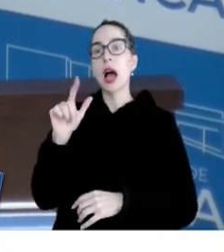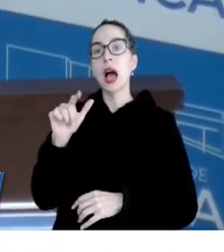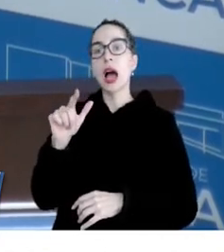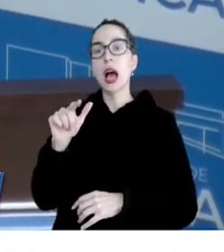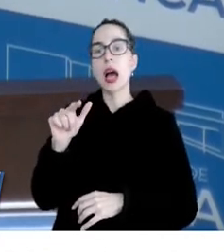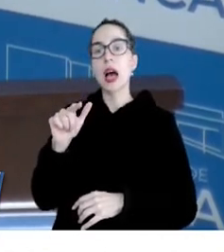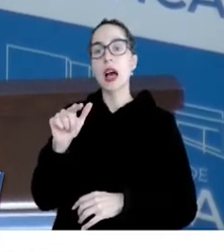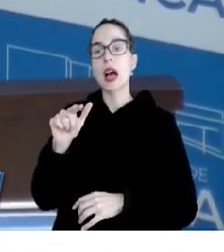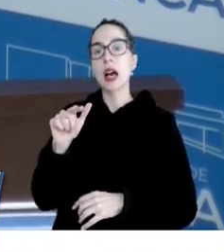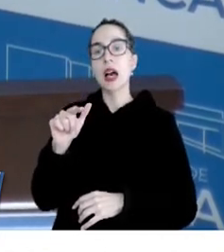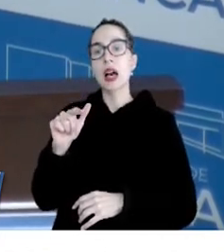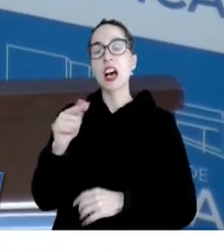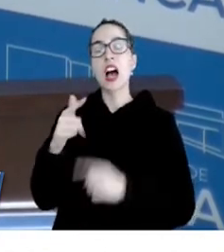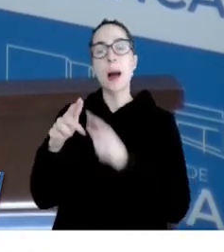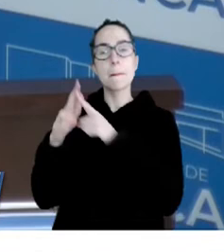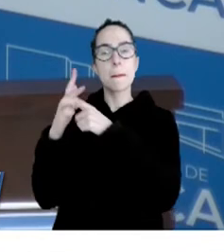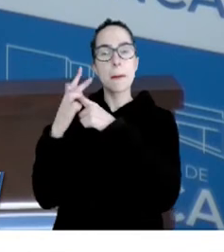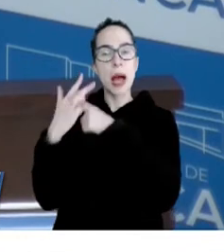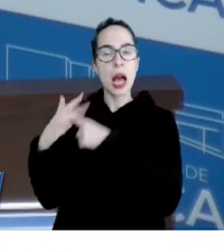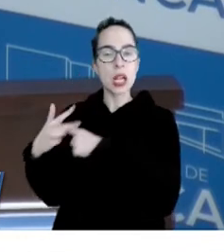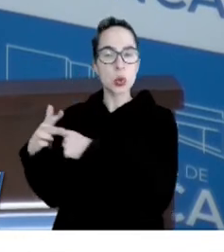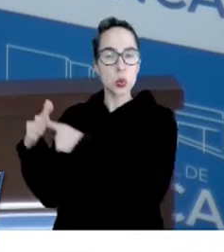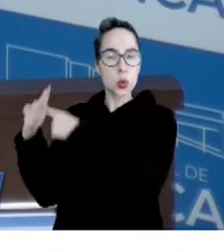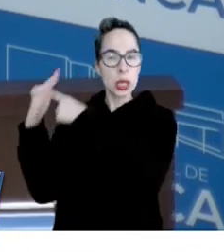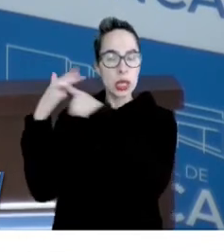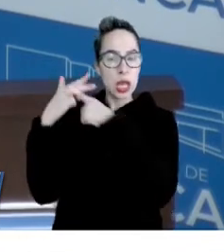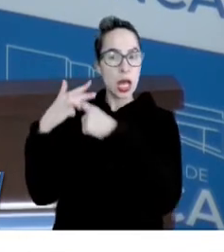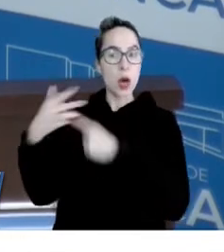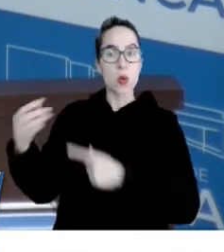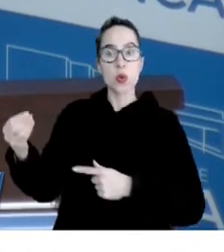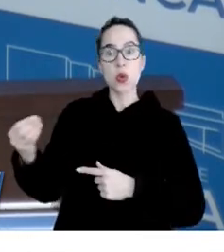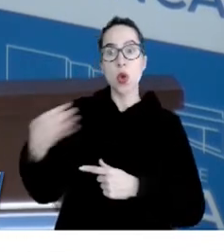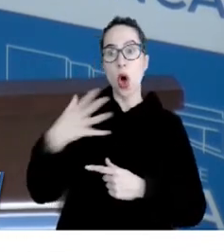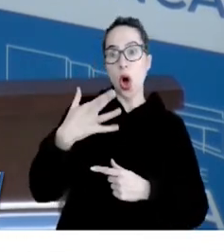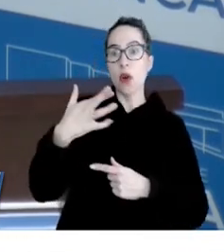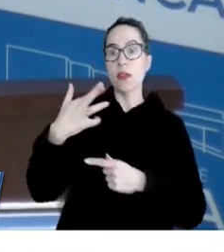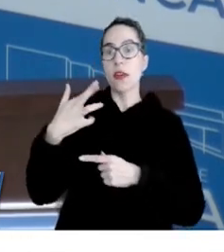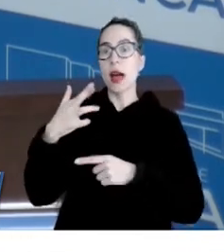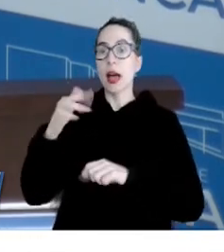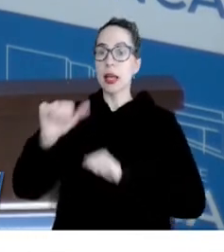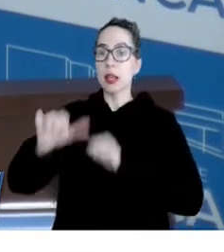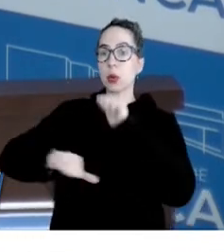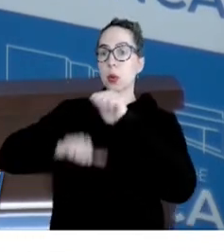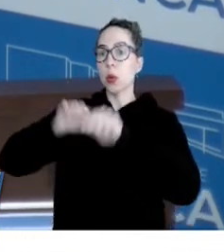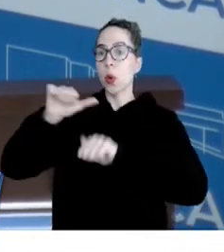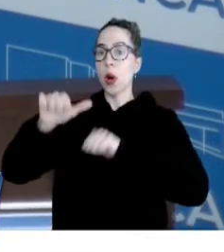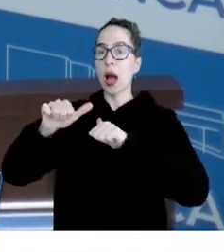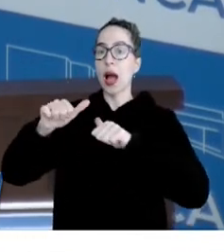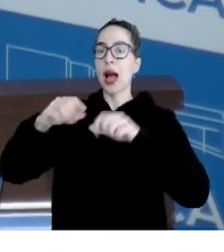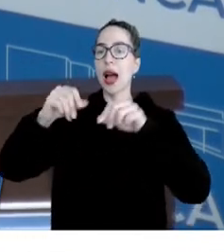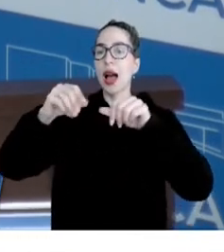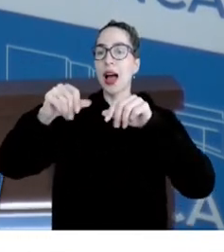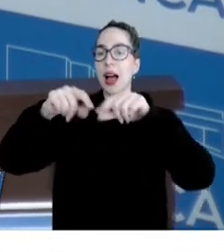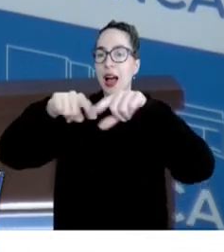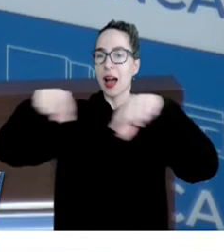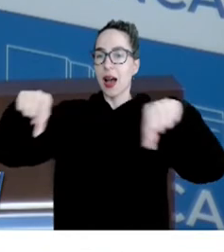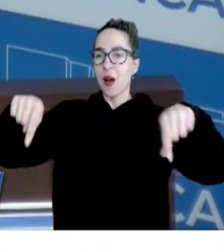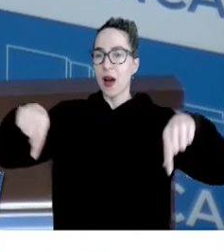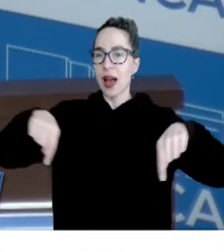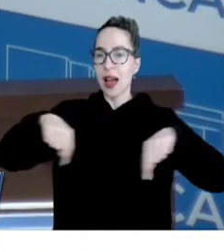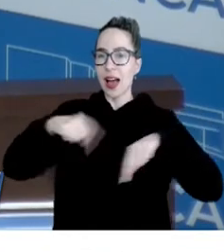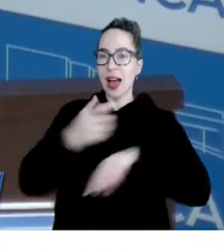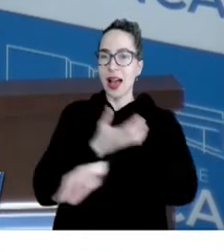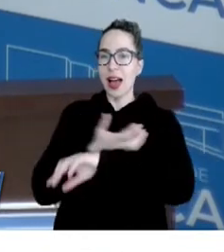a manutenção, modernização e reestruturação dos campos de futebol de Franca, dos